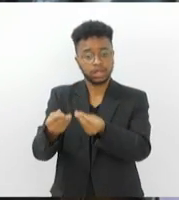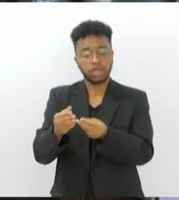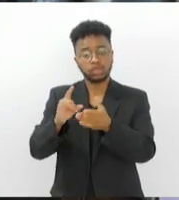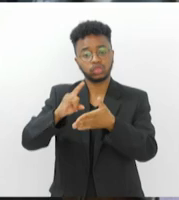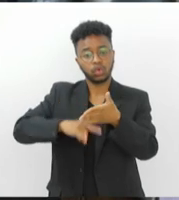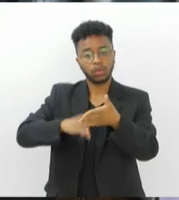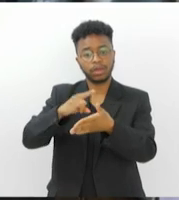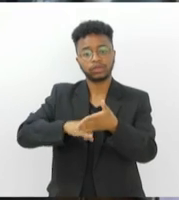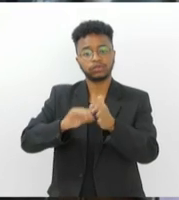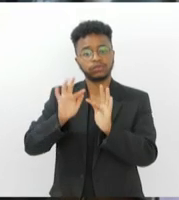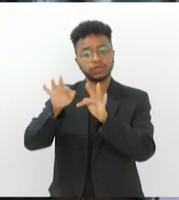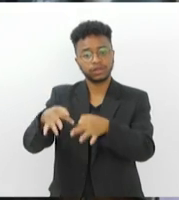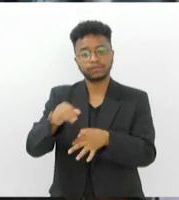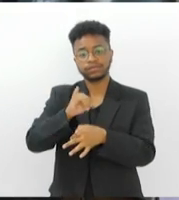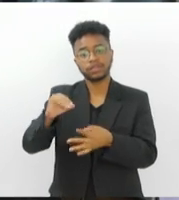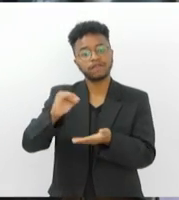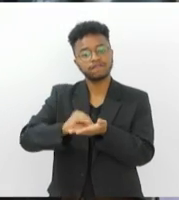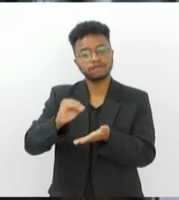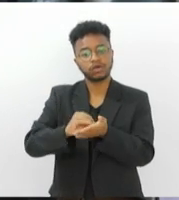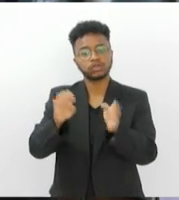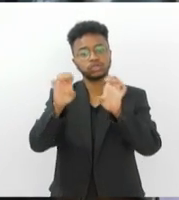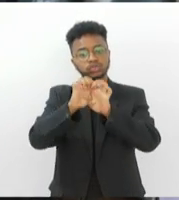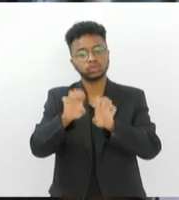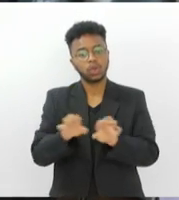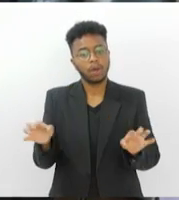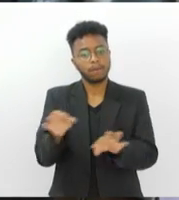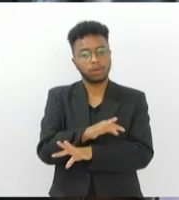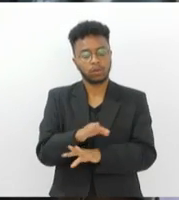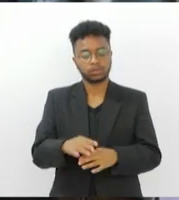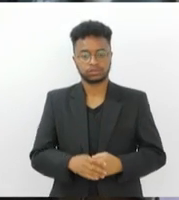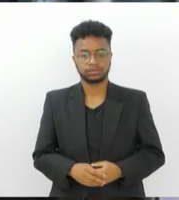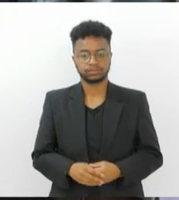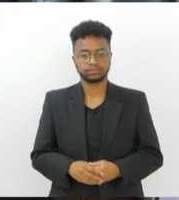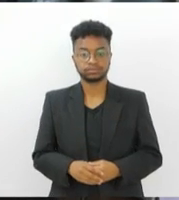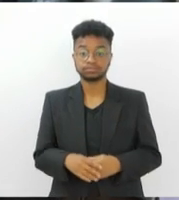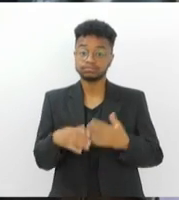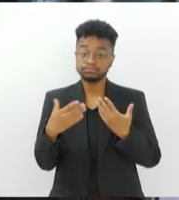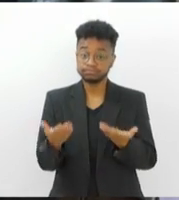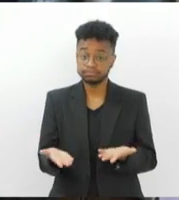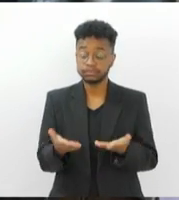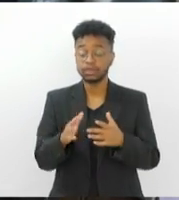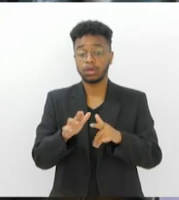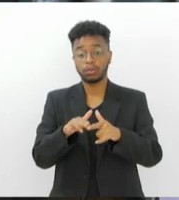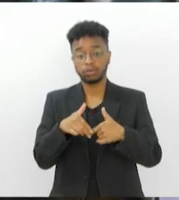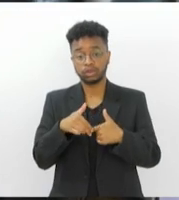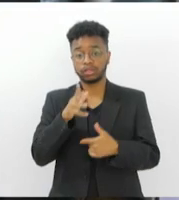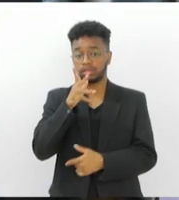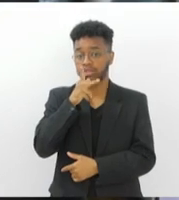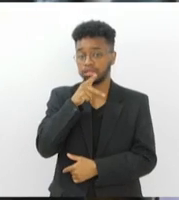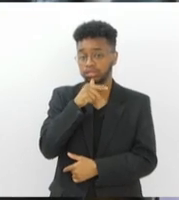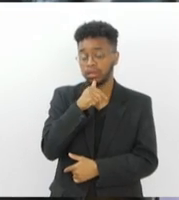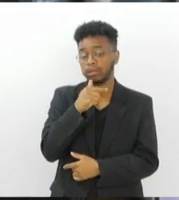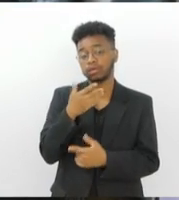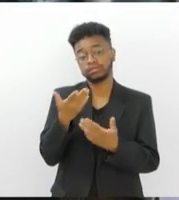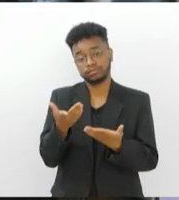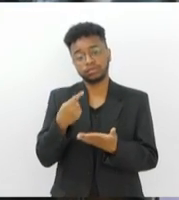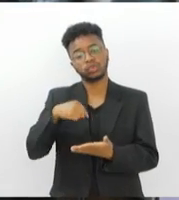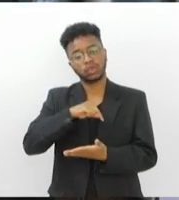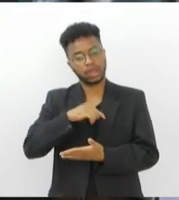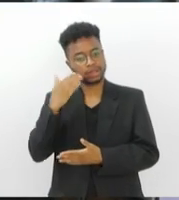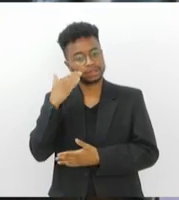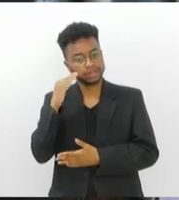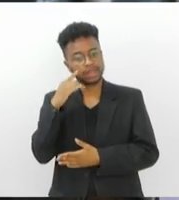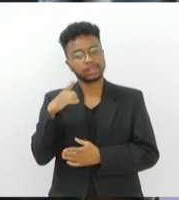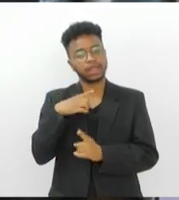final sem a estrutura estar montada por completa então Eh por isso que há essa demora a gente entende a pressão